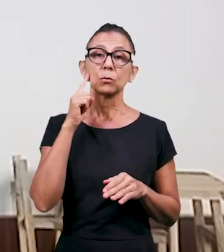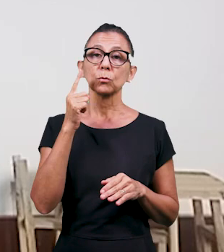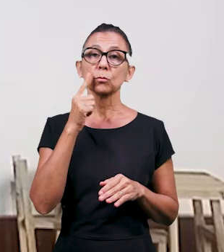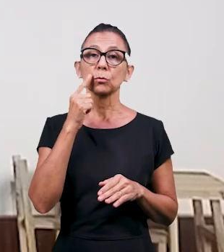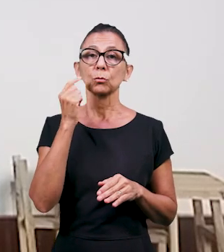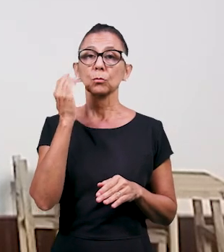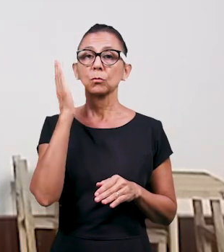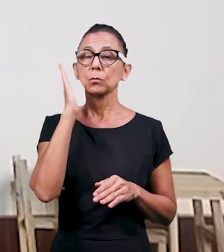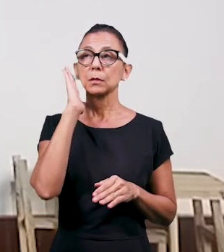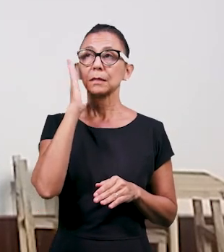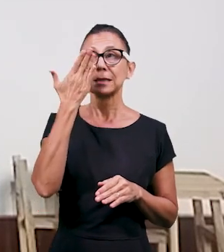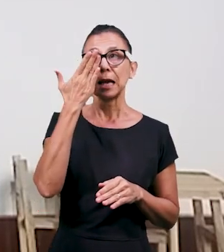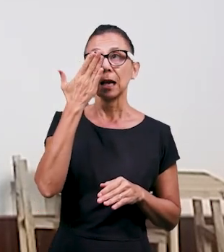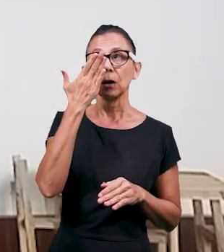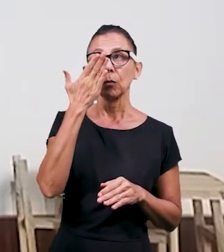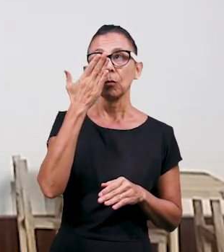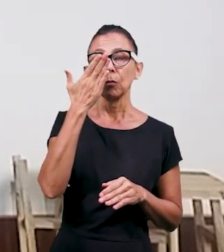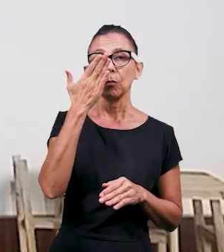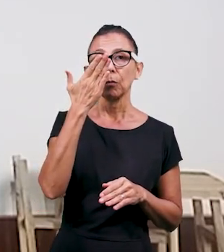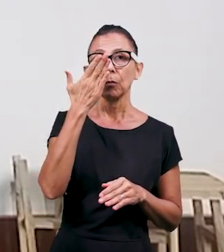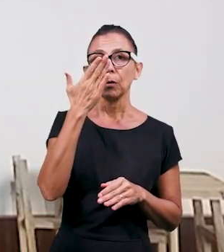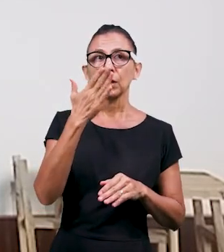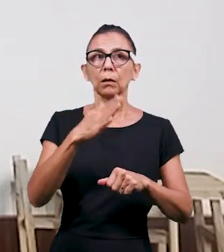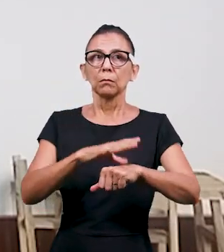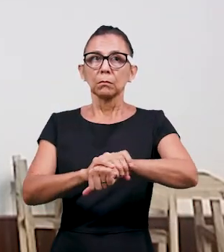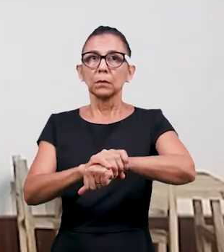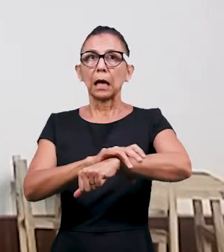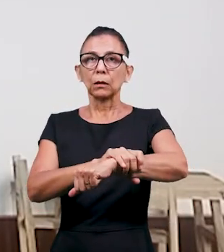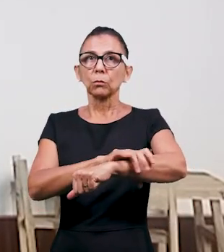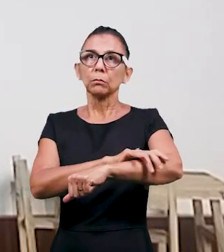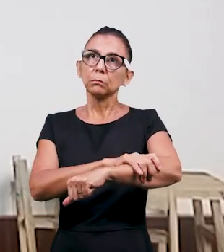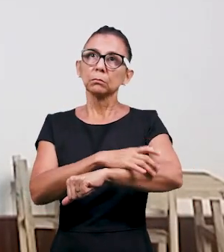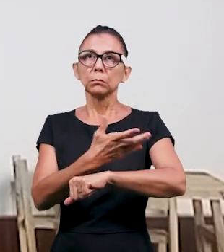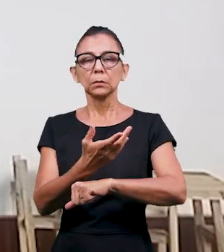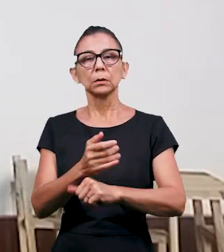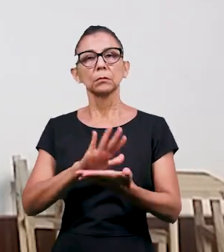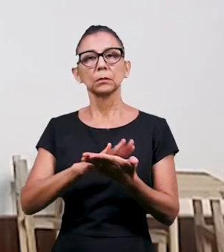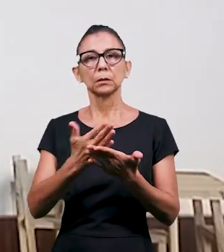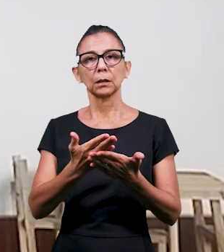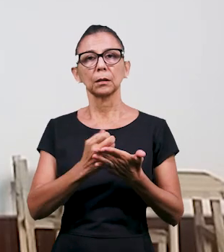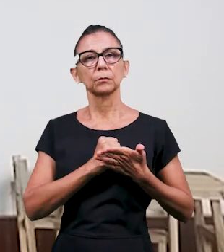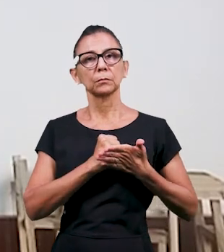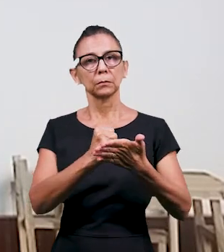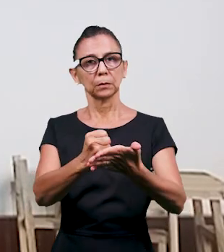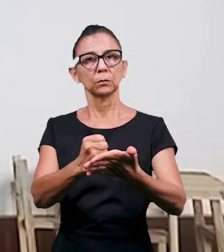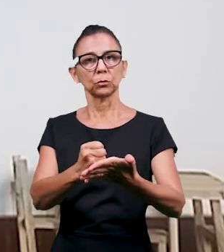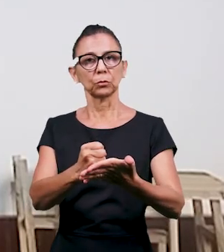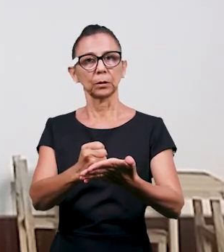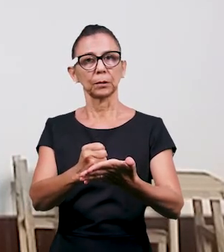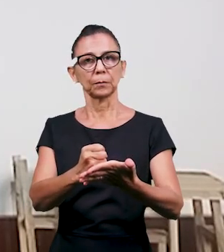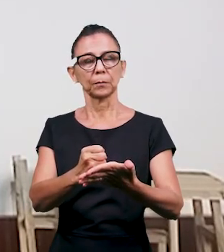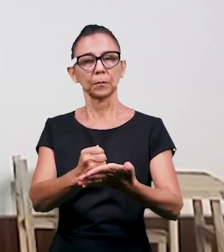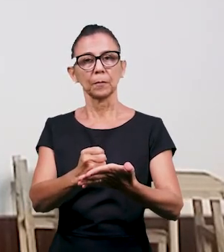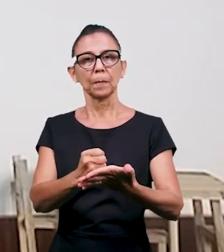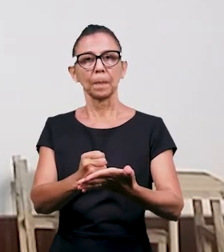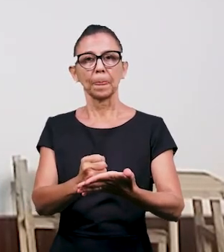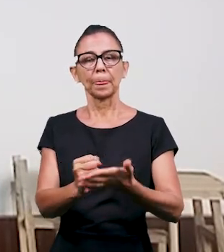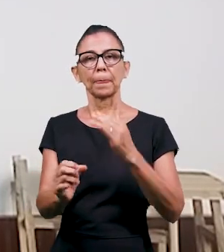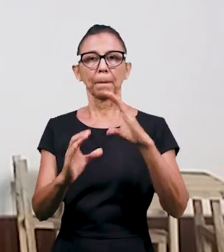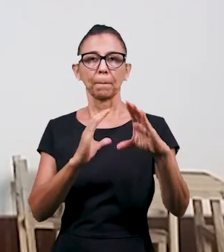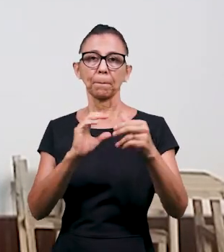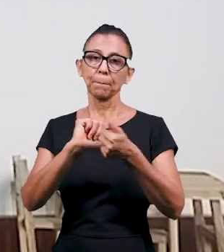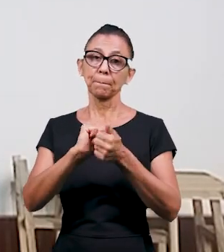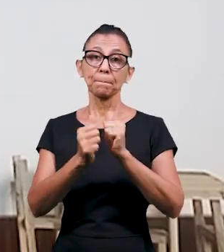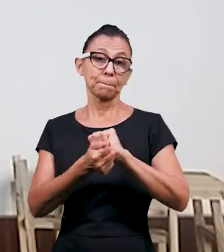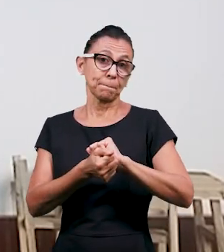e tornou-se cego, né? Então, o intérprete vai auxiliar nesse processo, né? Então, da questão da comunicação,